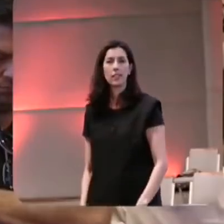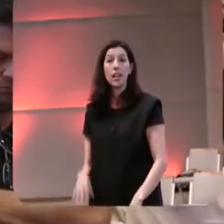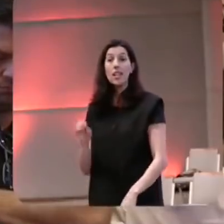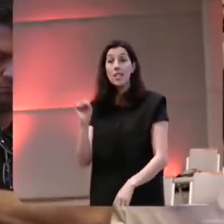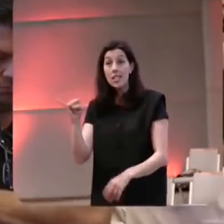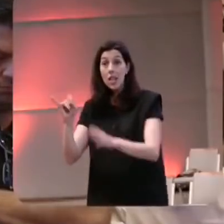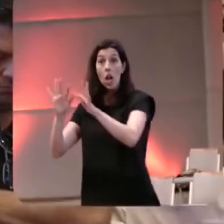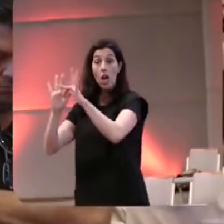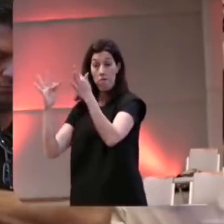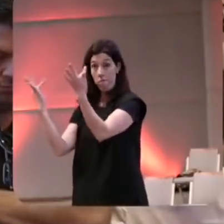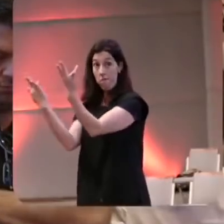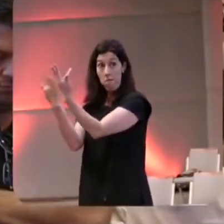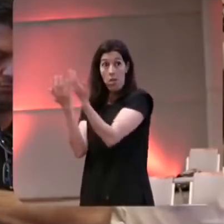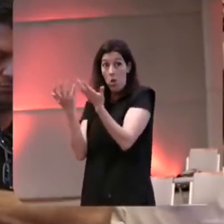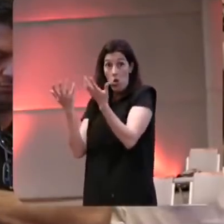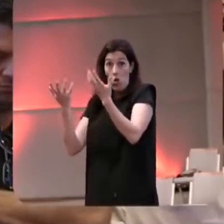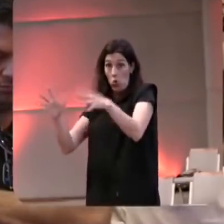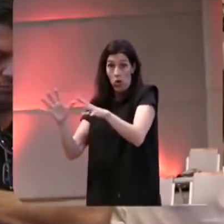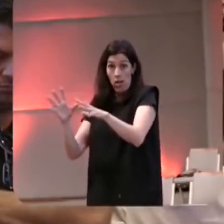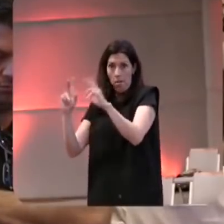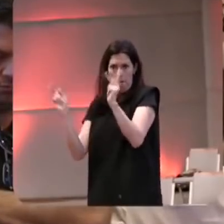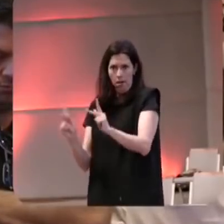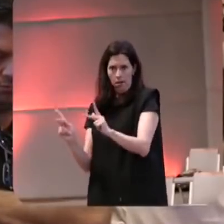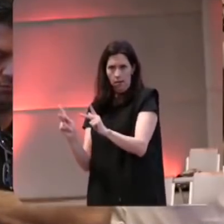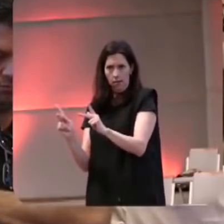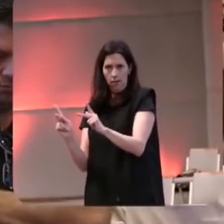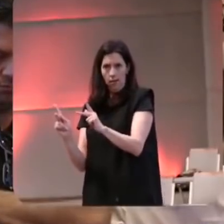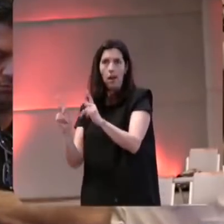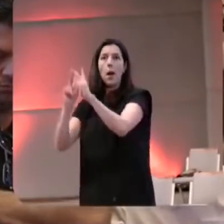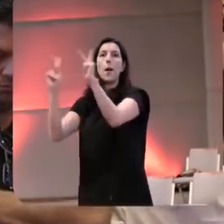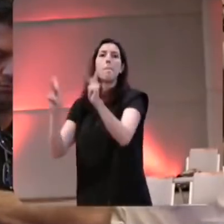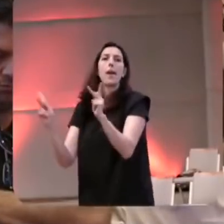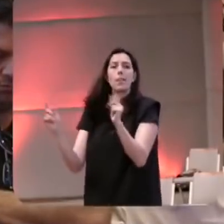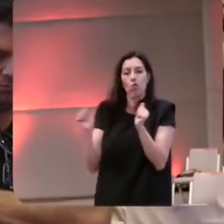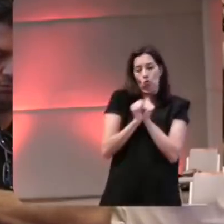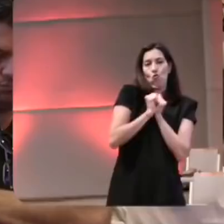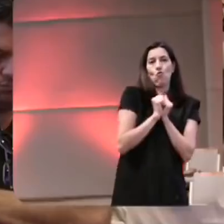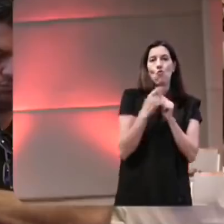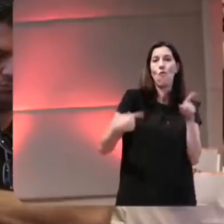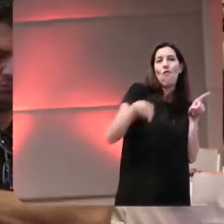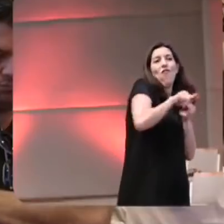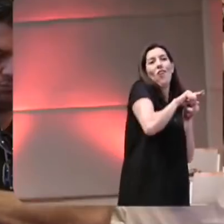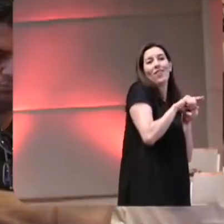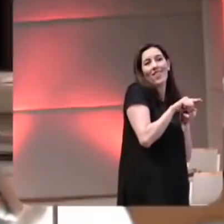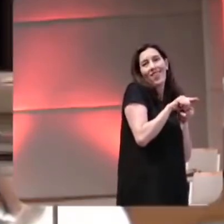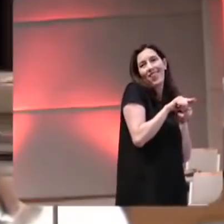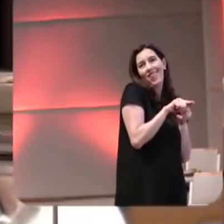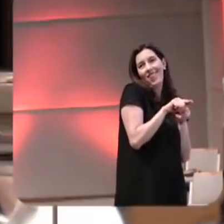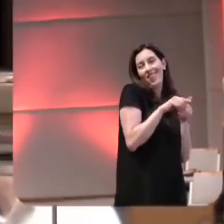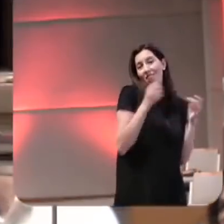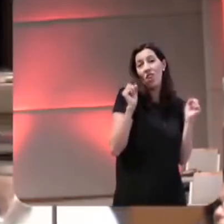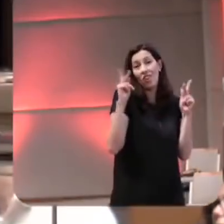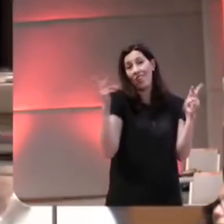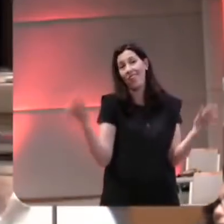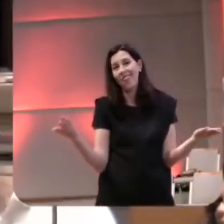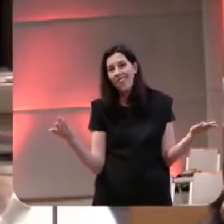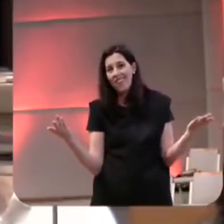isso. Você crê na Bíblia? Então faz em nome de Jesus. Eu quero ver